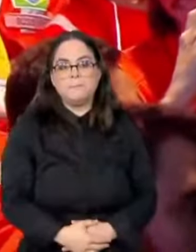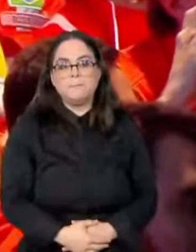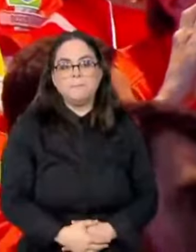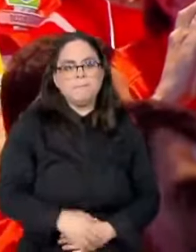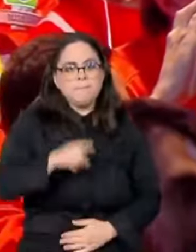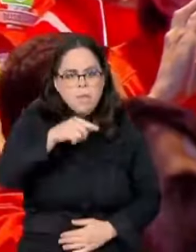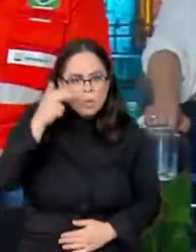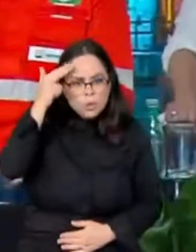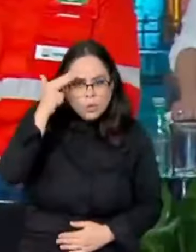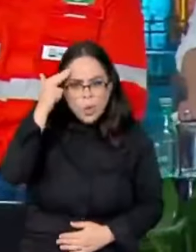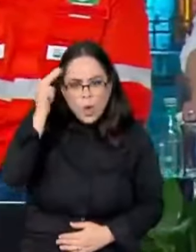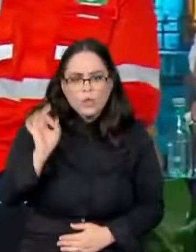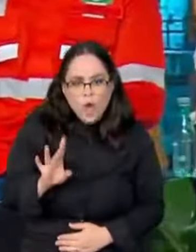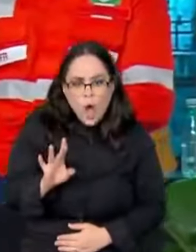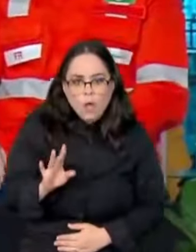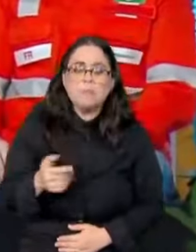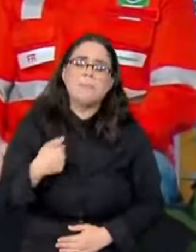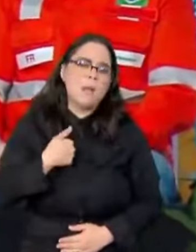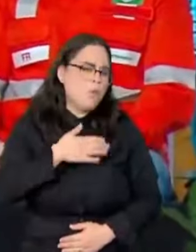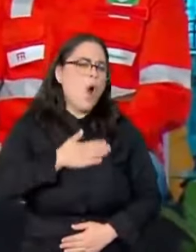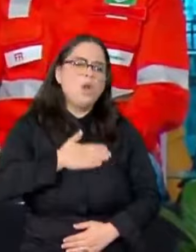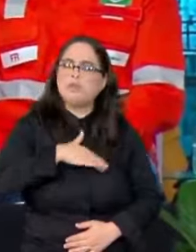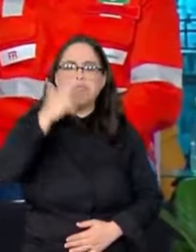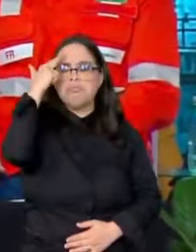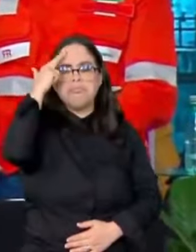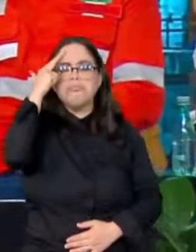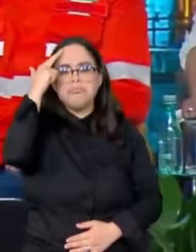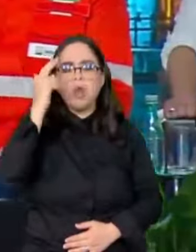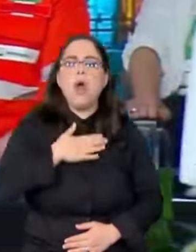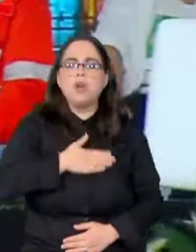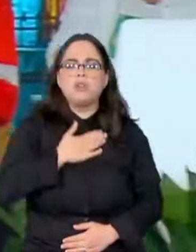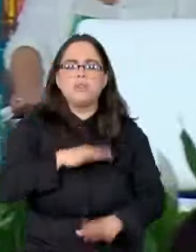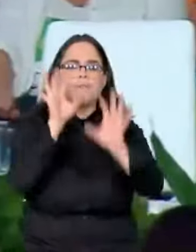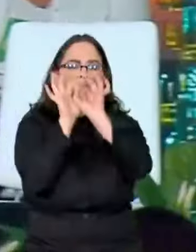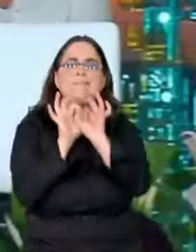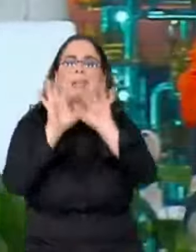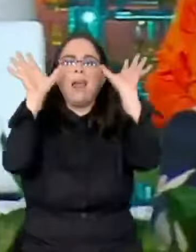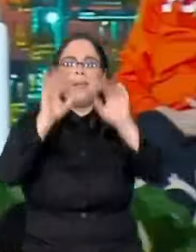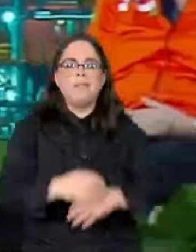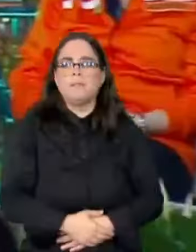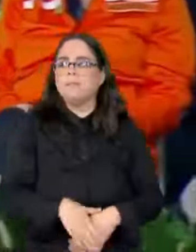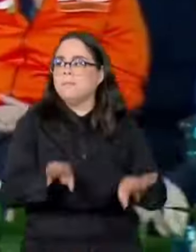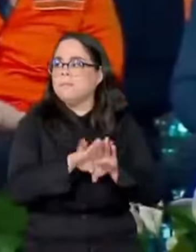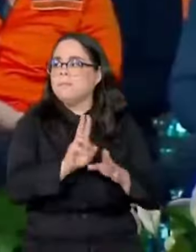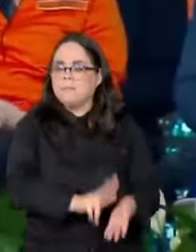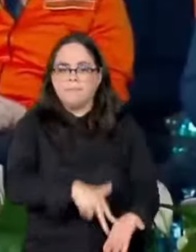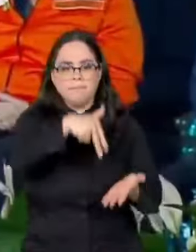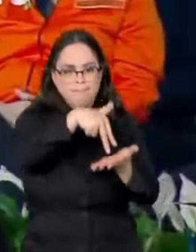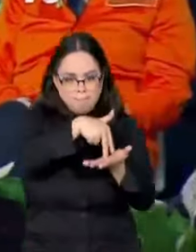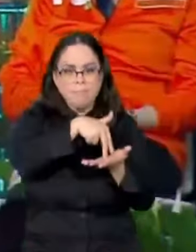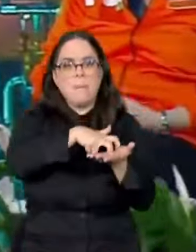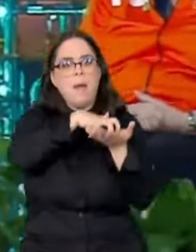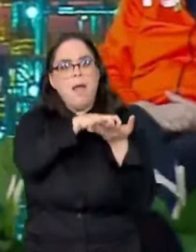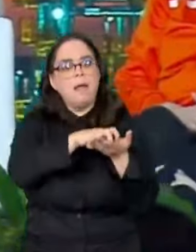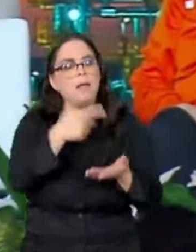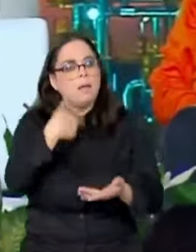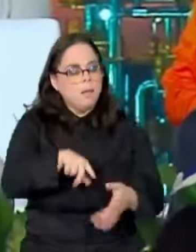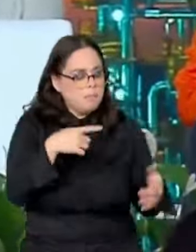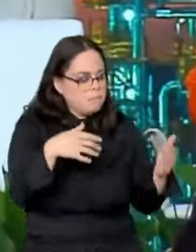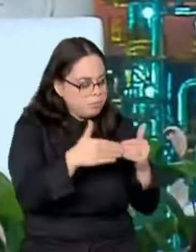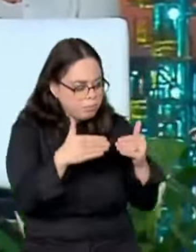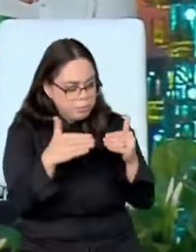Isso é um sonho? Eu gosto de sonhar. Eu gosto de sonhar e levantar de manhã, tentar cumprir o meu